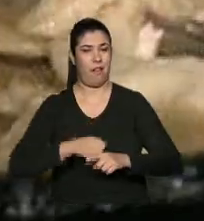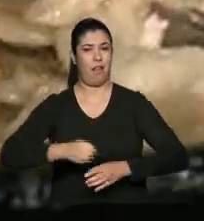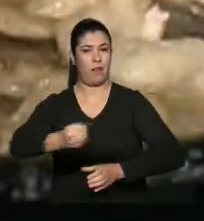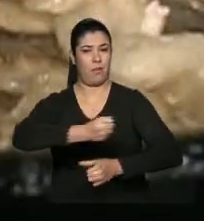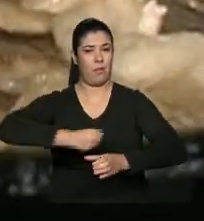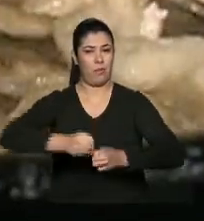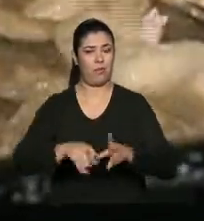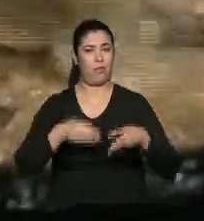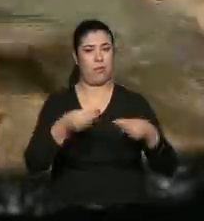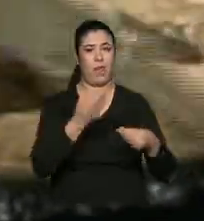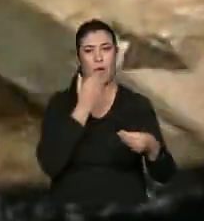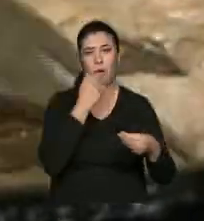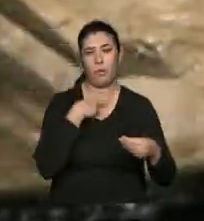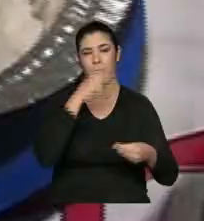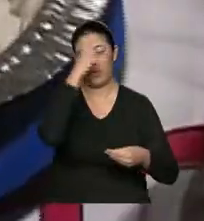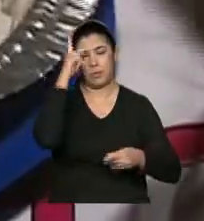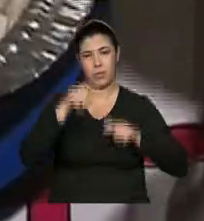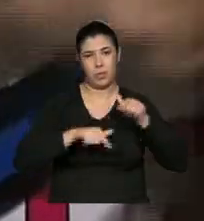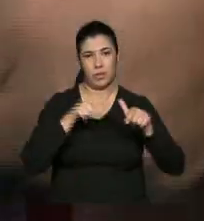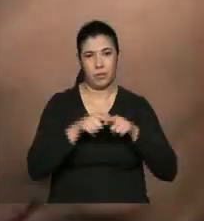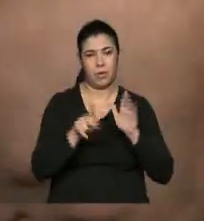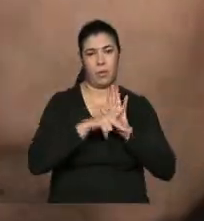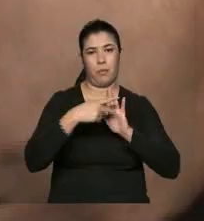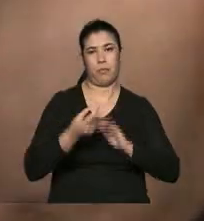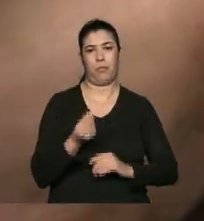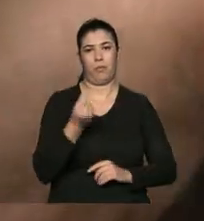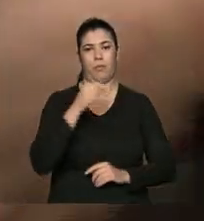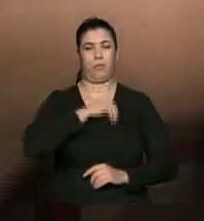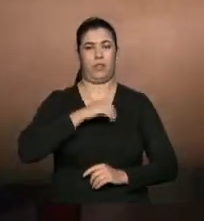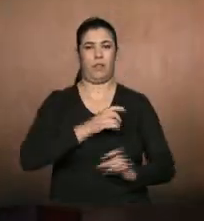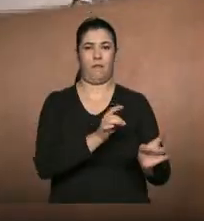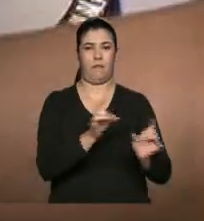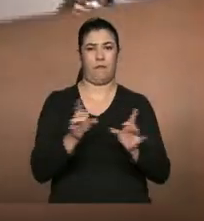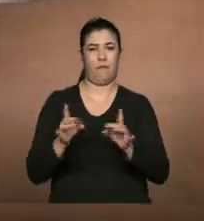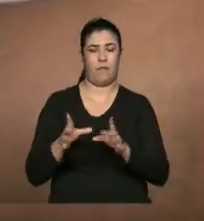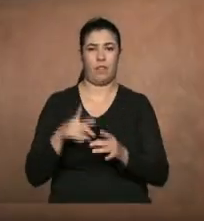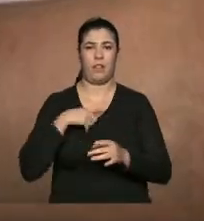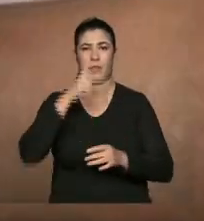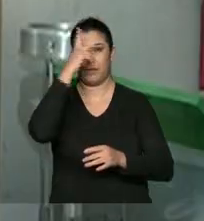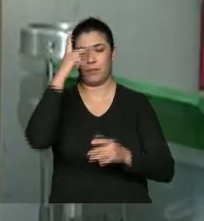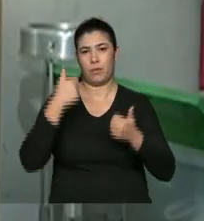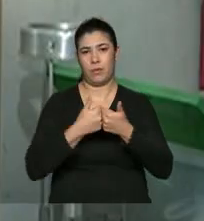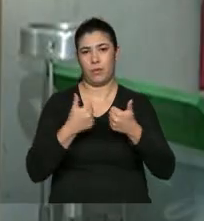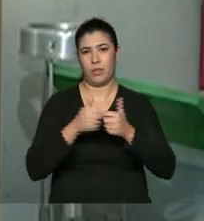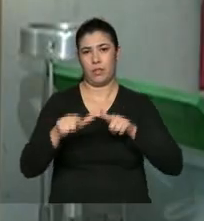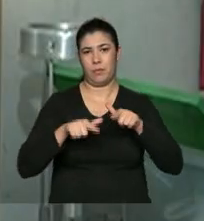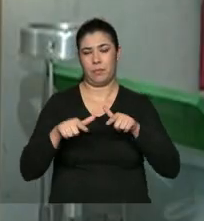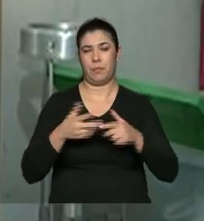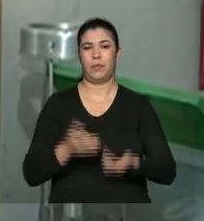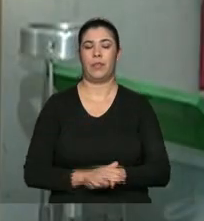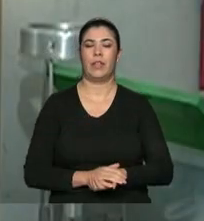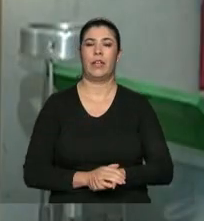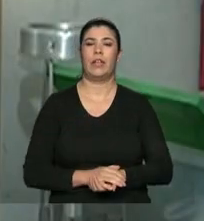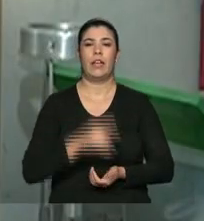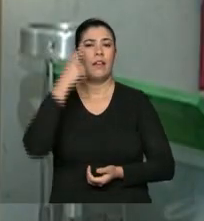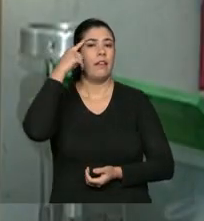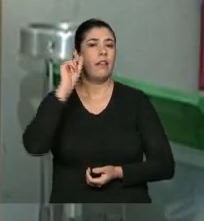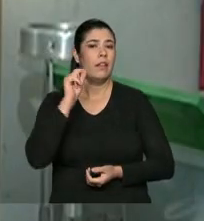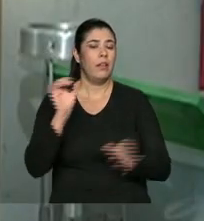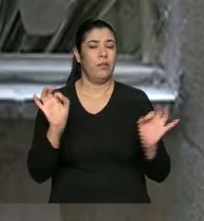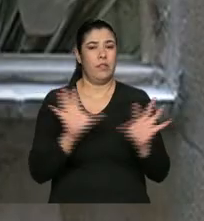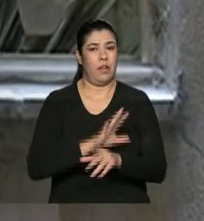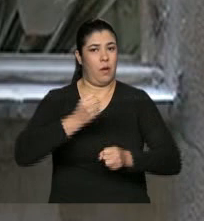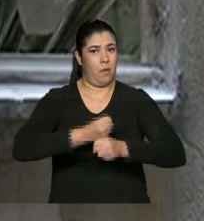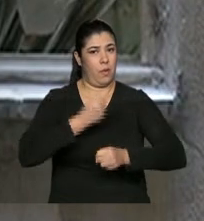operários e também a própria renda, vendendo marmitas para quem trabalha próximo ao prédio. A ideia é que, com o fim das